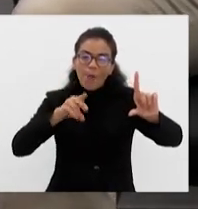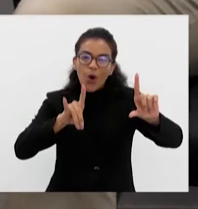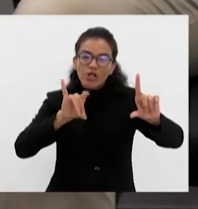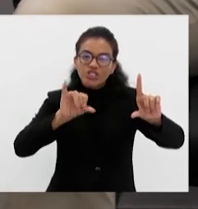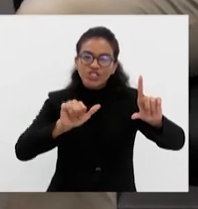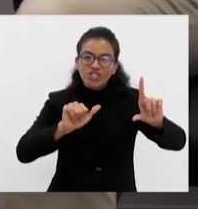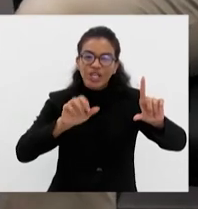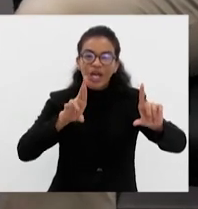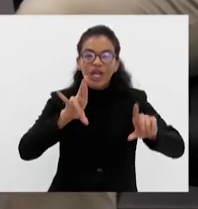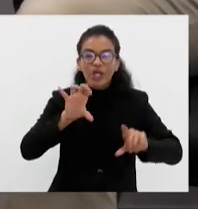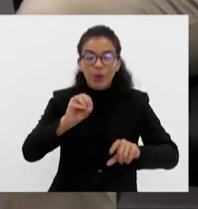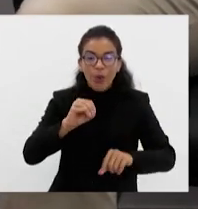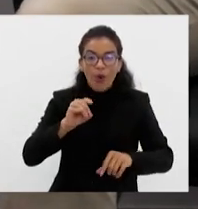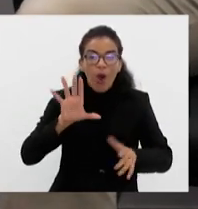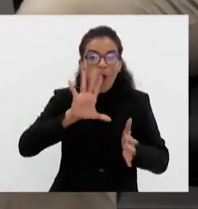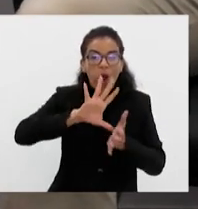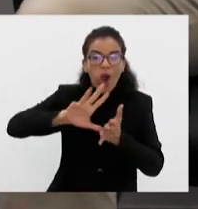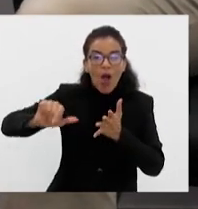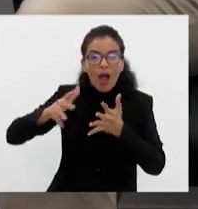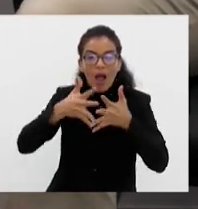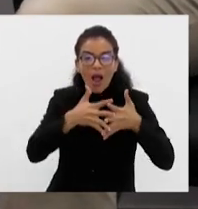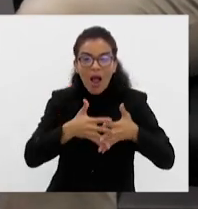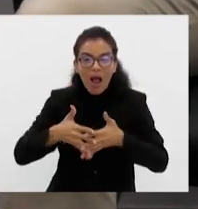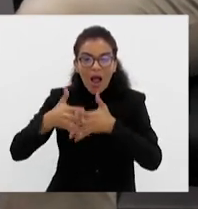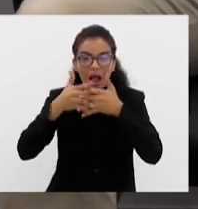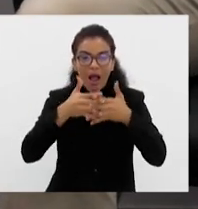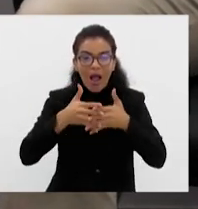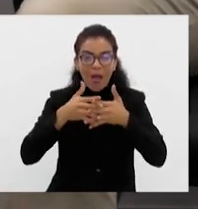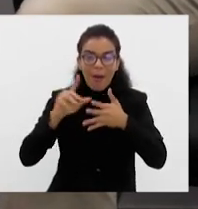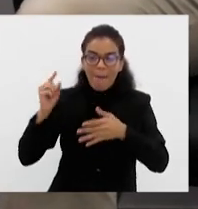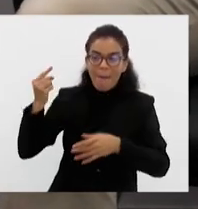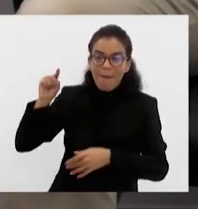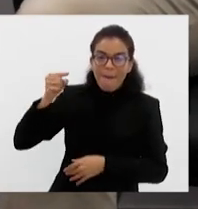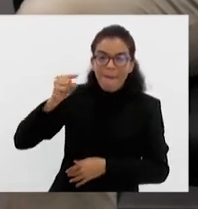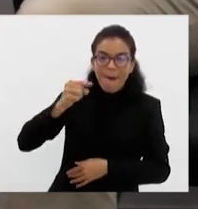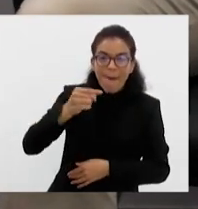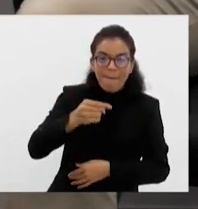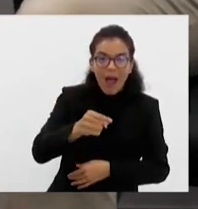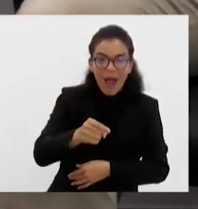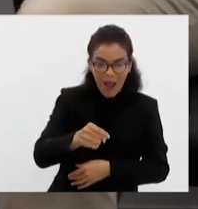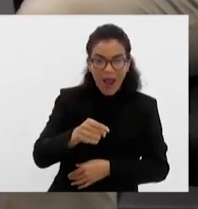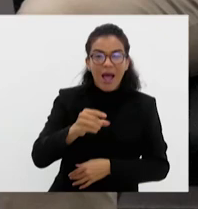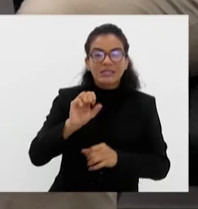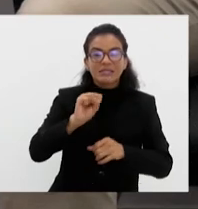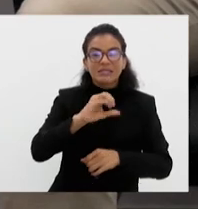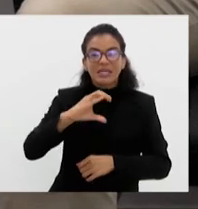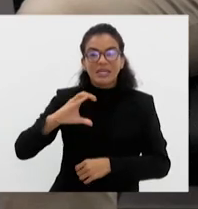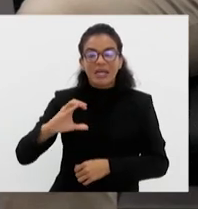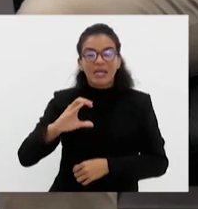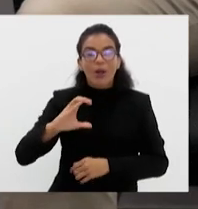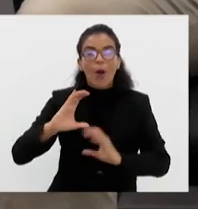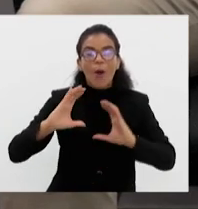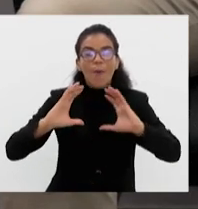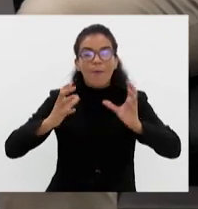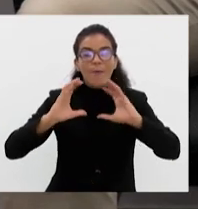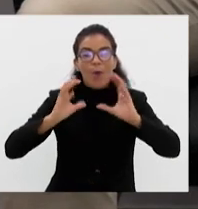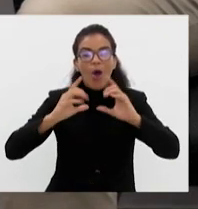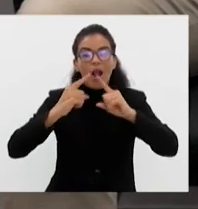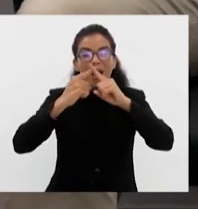Roubaram o caminhão que veio de Santa Catarina com todas as bolas do Campeonato